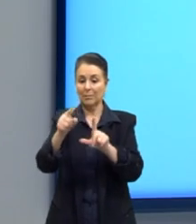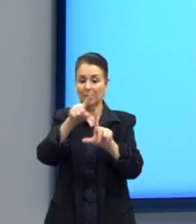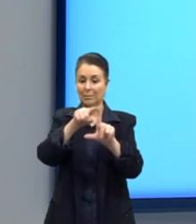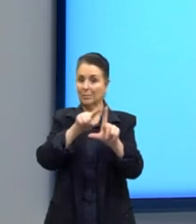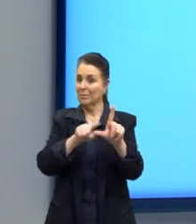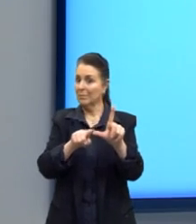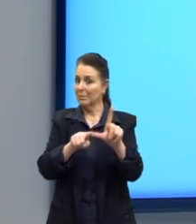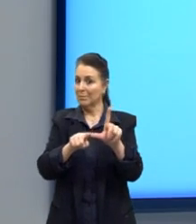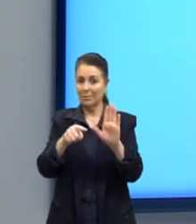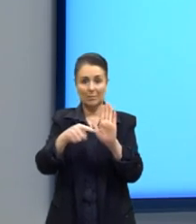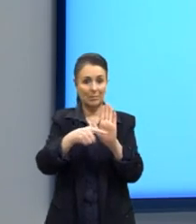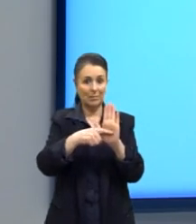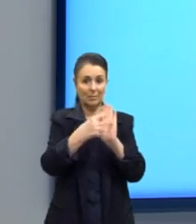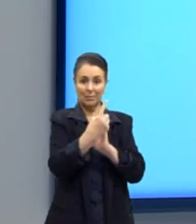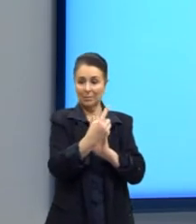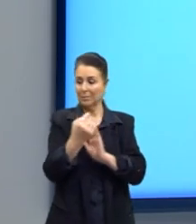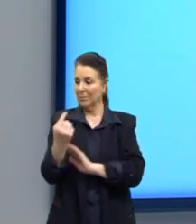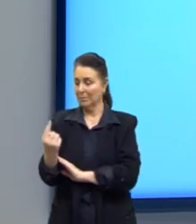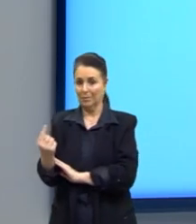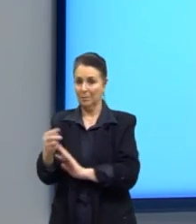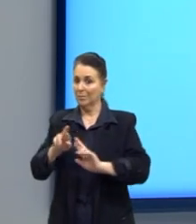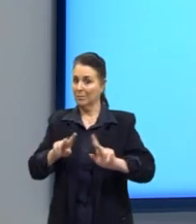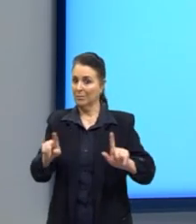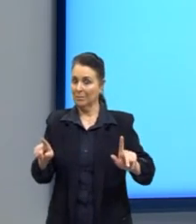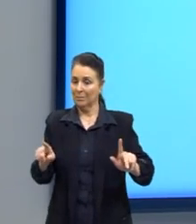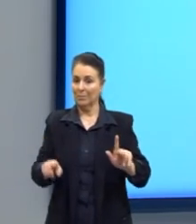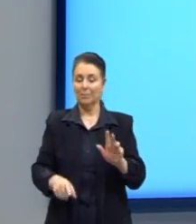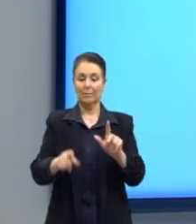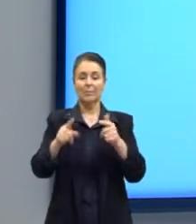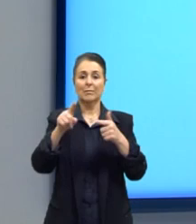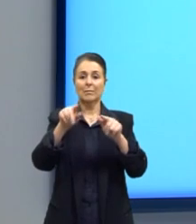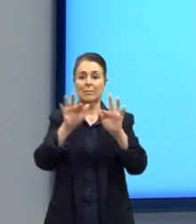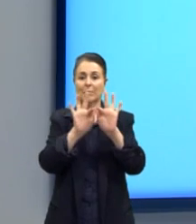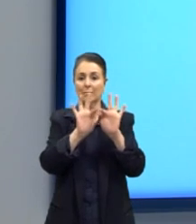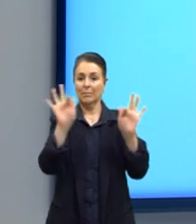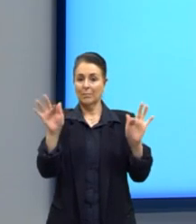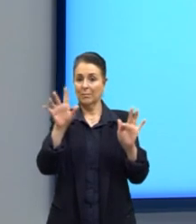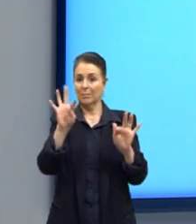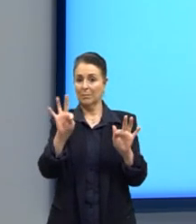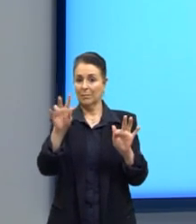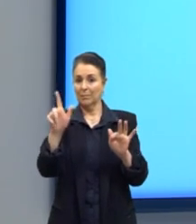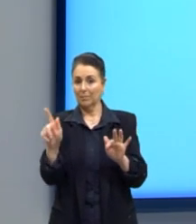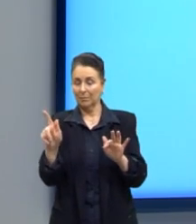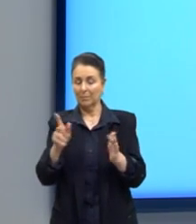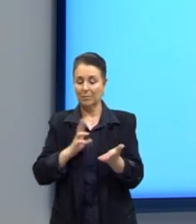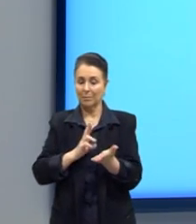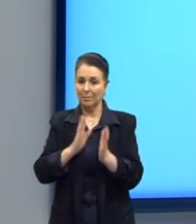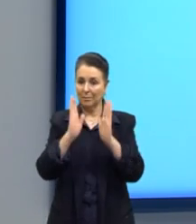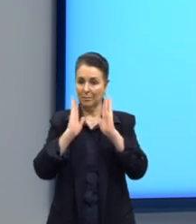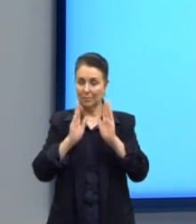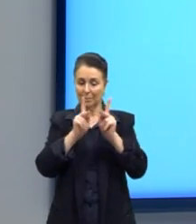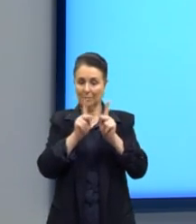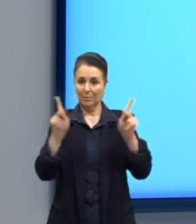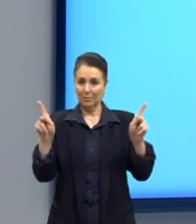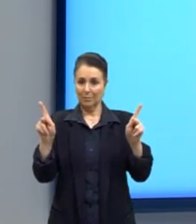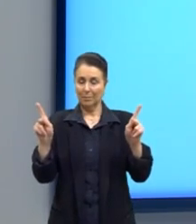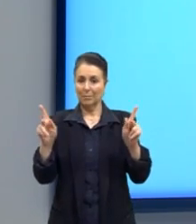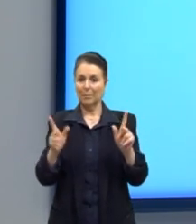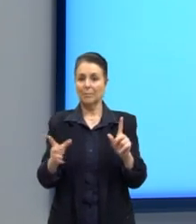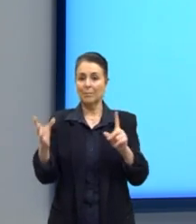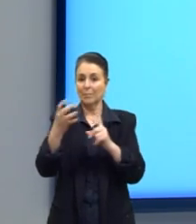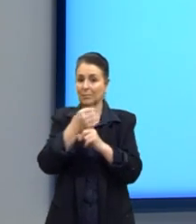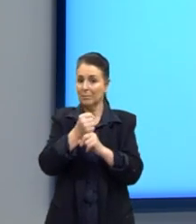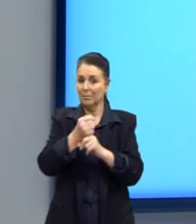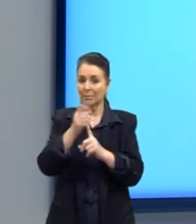valor de menos um até um a função tangente ela também é periódica e Vale lembrar que o domínio dela não